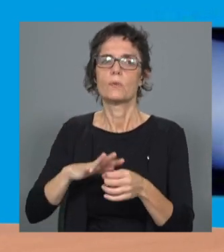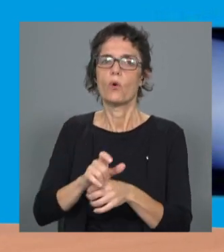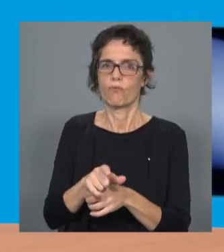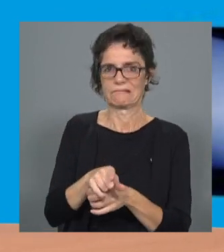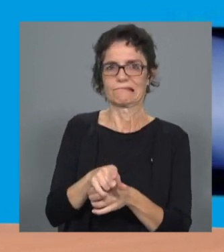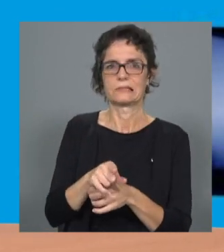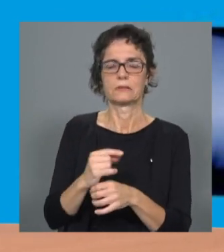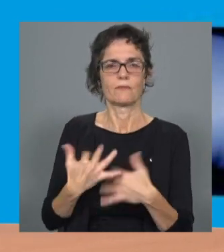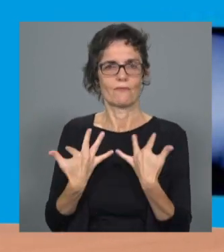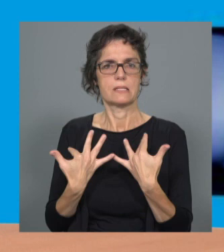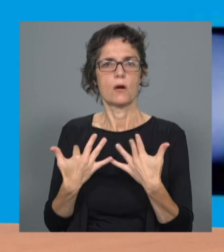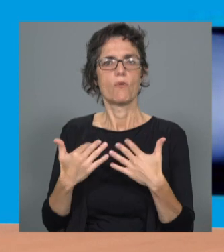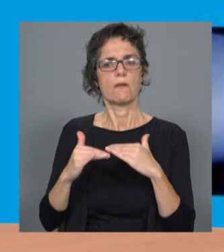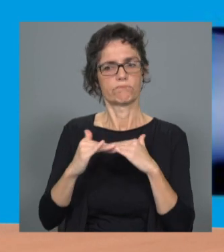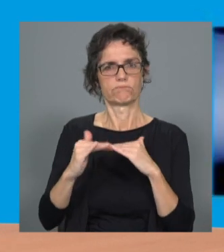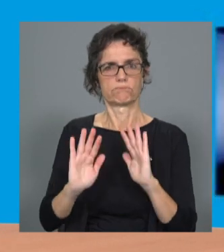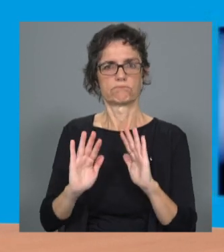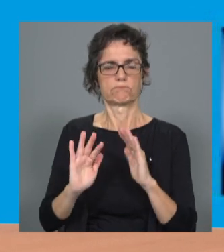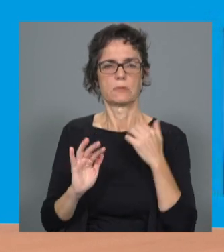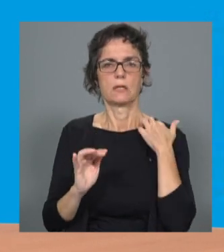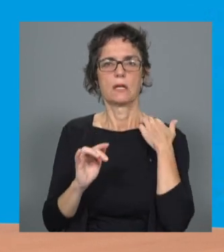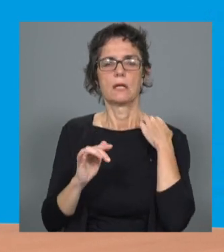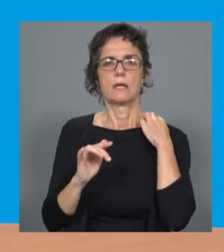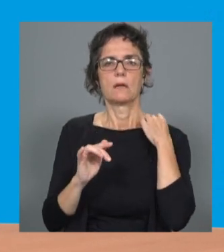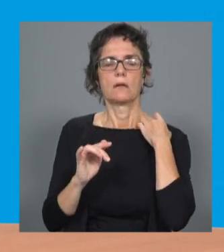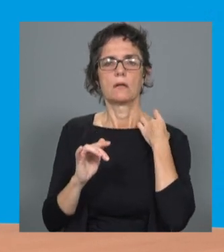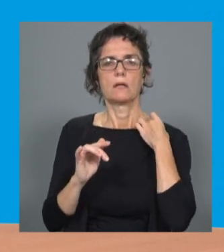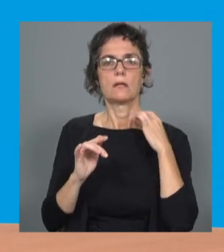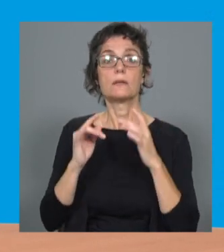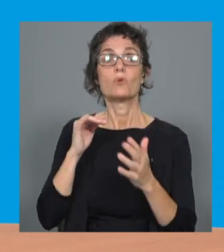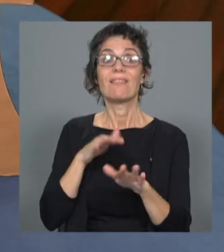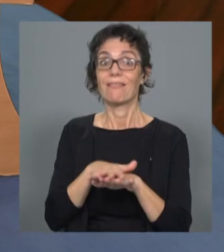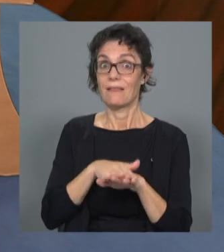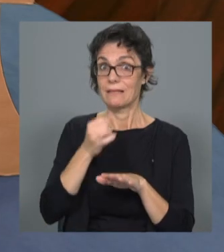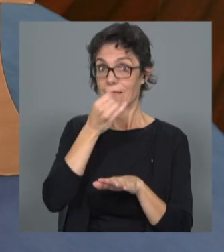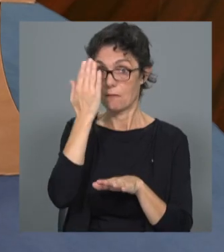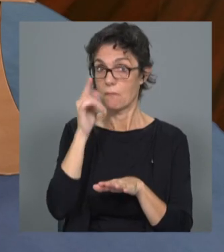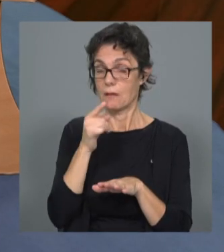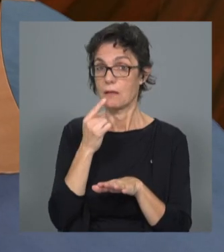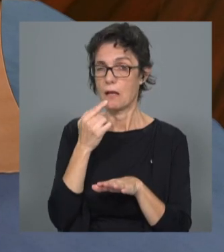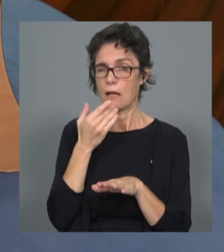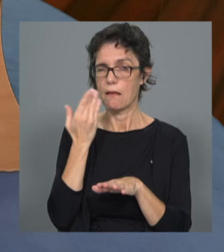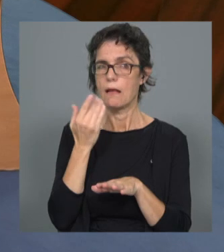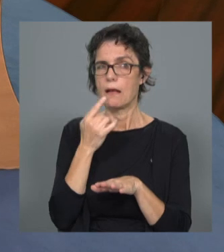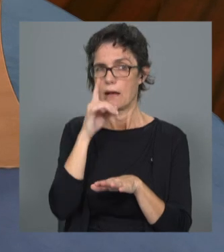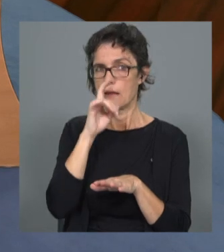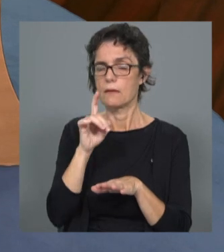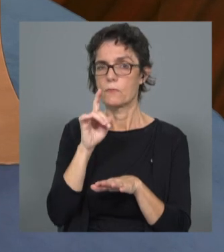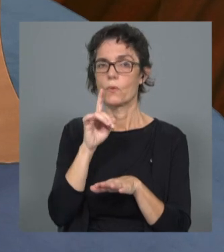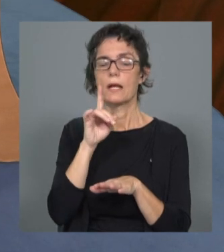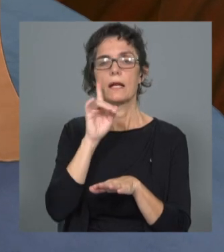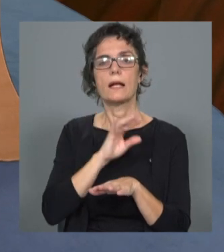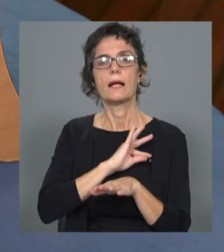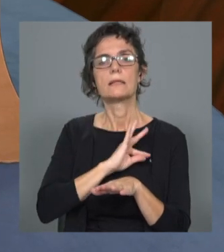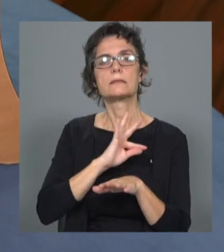Na terça-feira, isto foi segunda, terça-feira de manhã, na terça-feira, durante o dia, as senhoras que lá iam a casa foram ver do